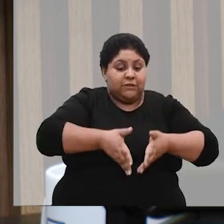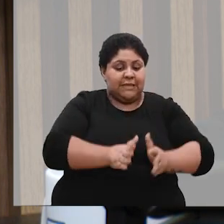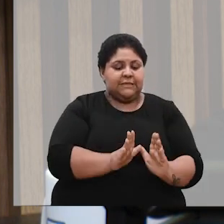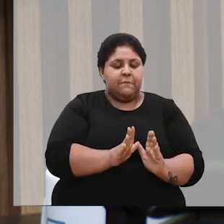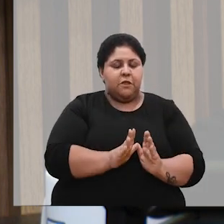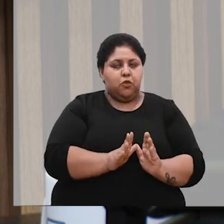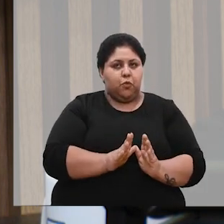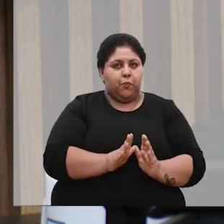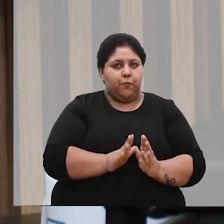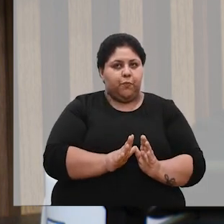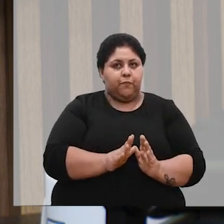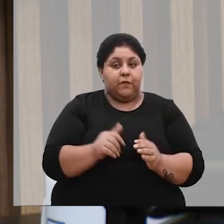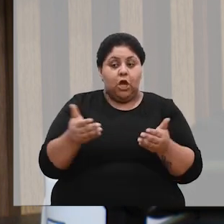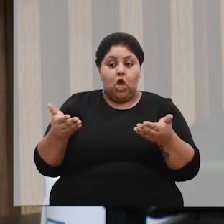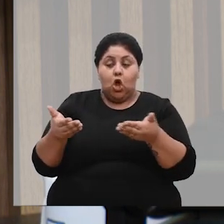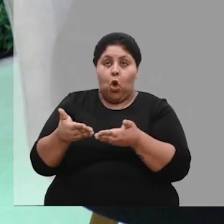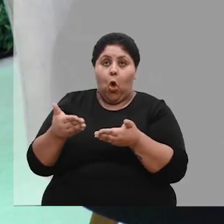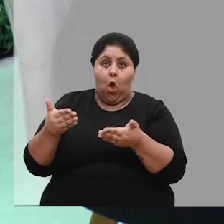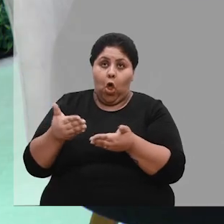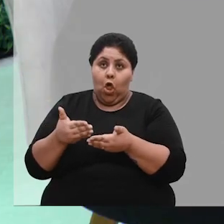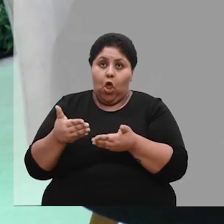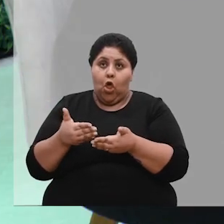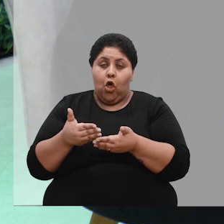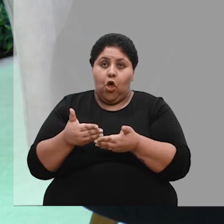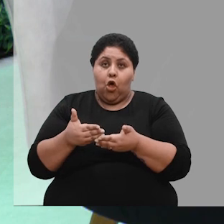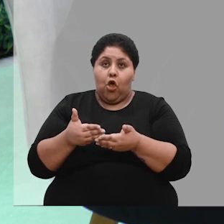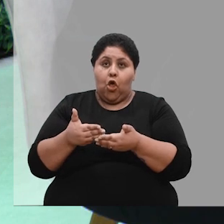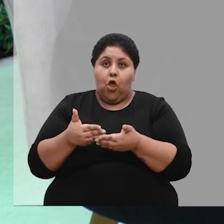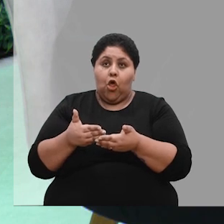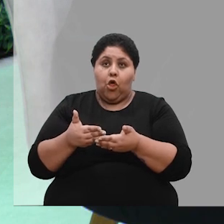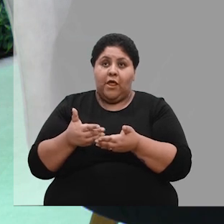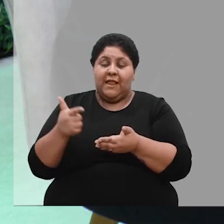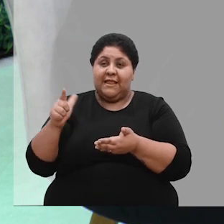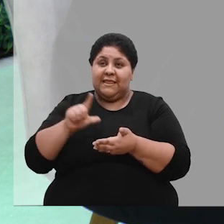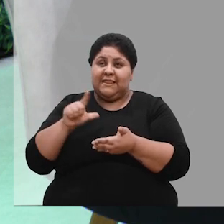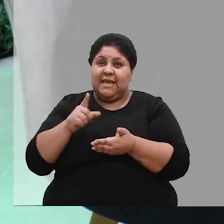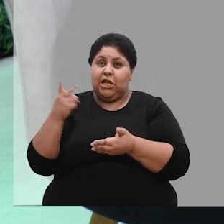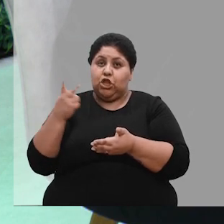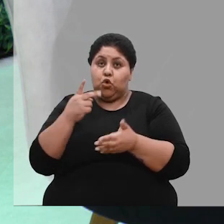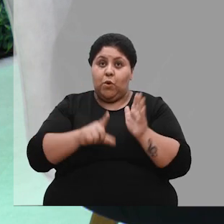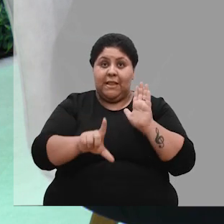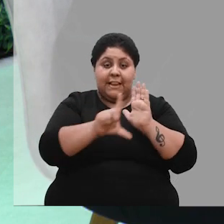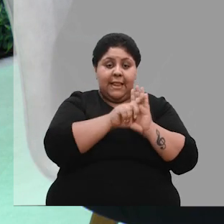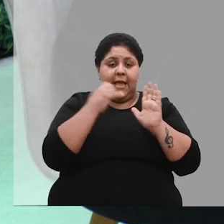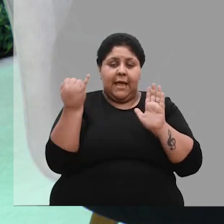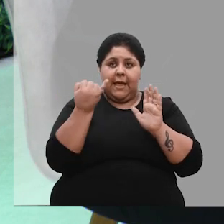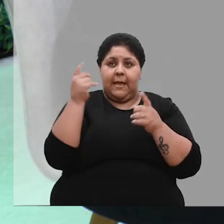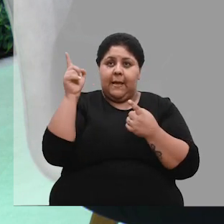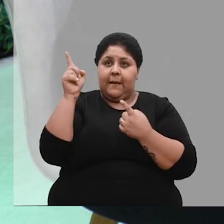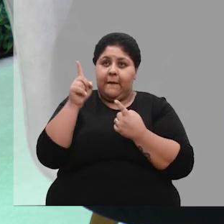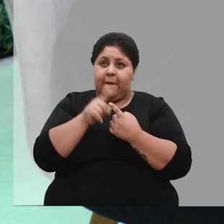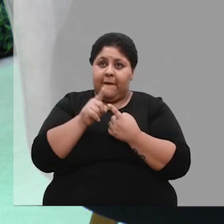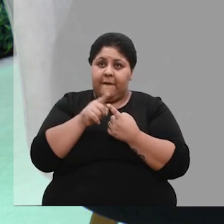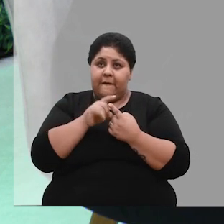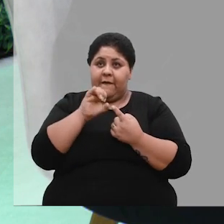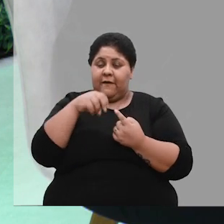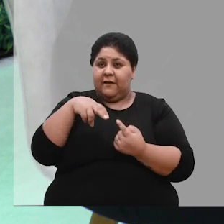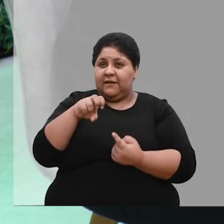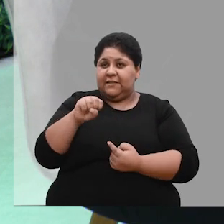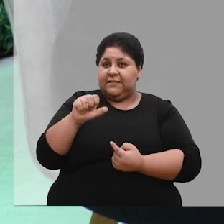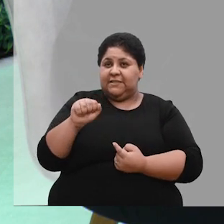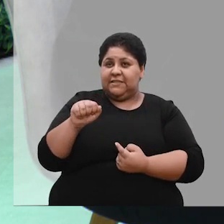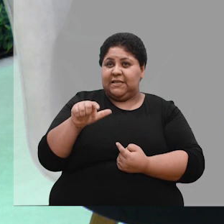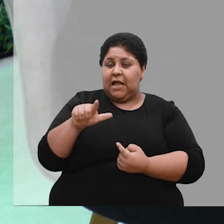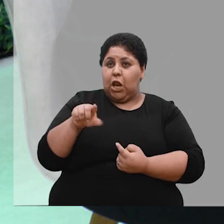retorno depois do nascimento do filho. Então, hoje, em questão de lactação, a gente tem 2 normativas muito importantes. A primeira